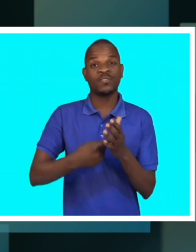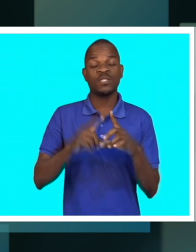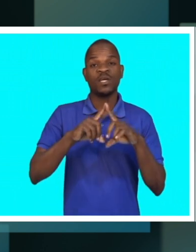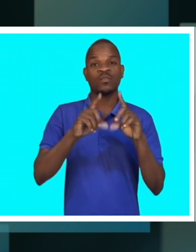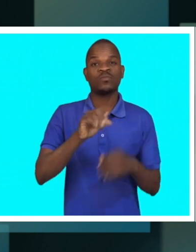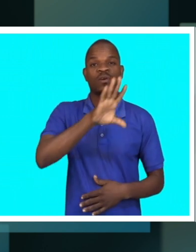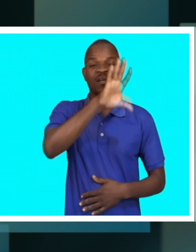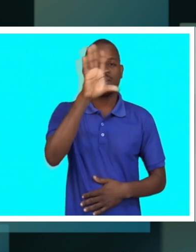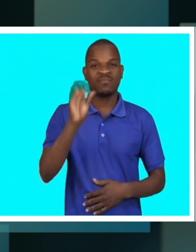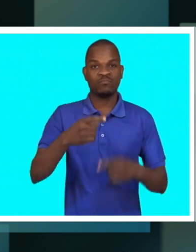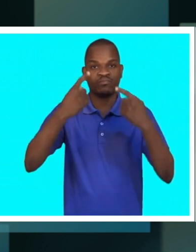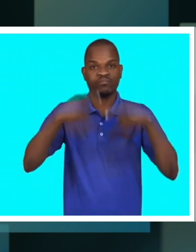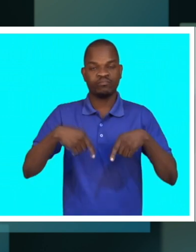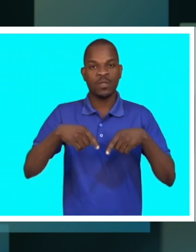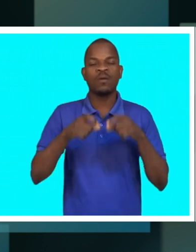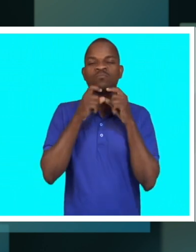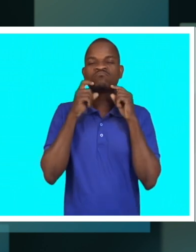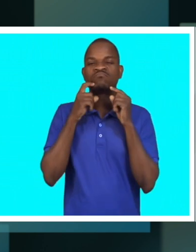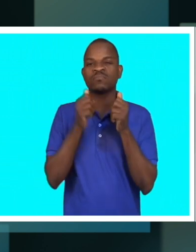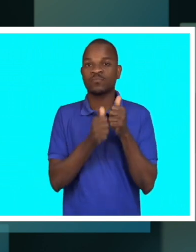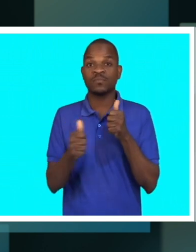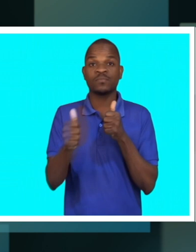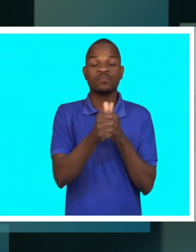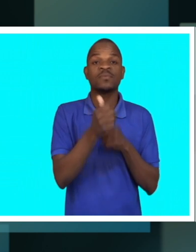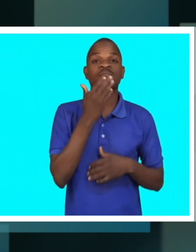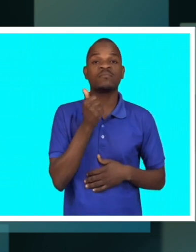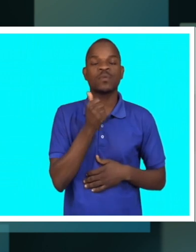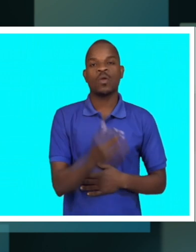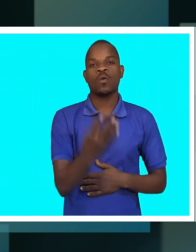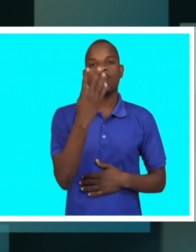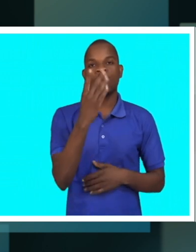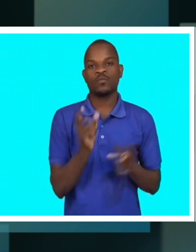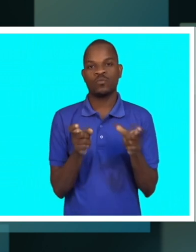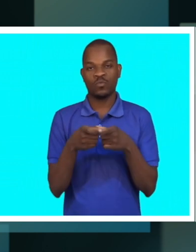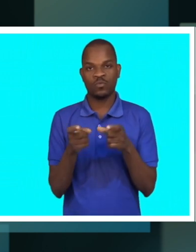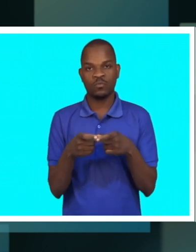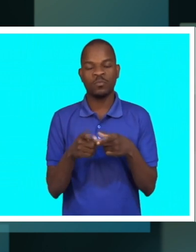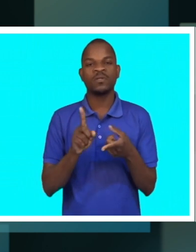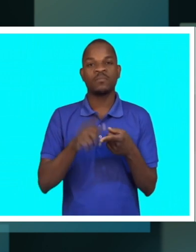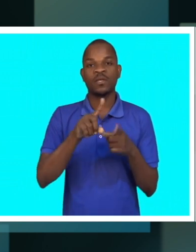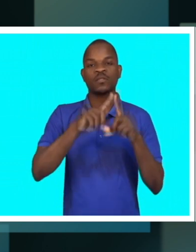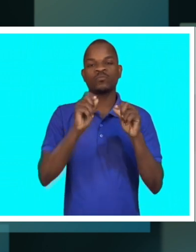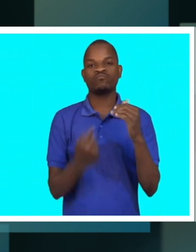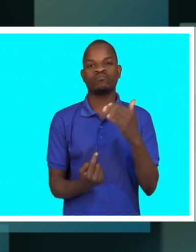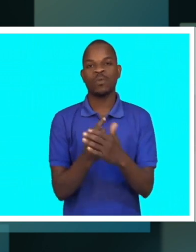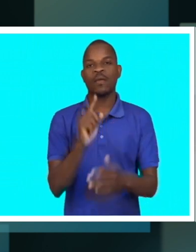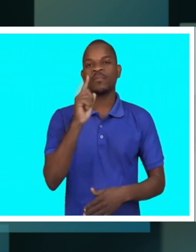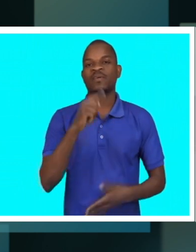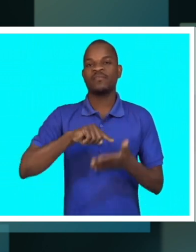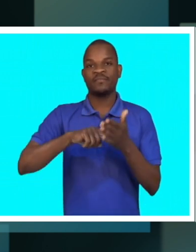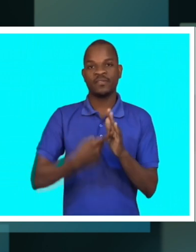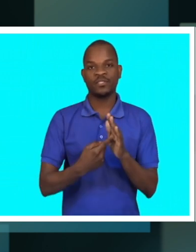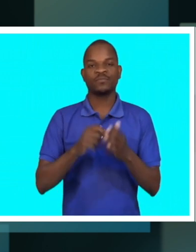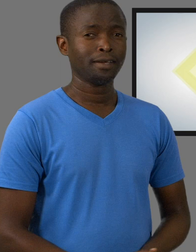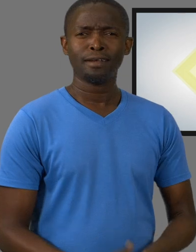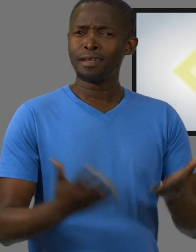edição das afrotaças Moçambique, será representado por quatro clubes. Fato que ocorre pela primeira